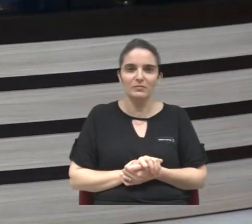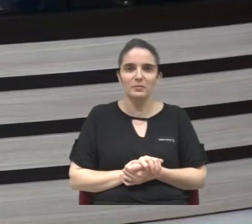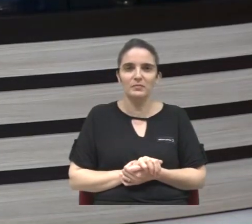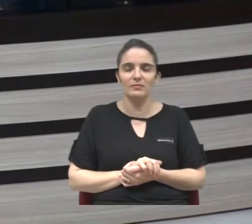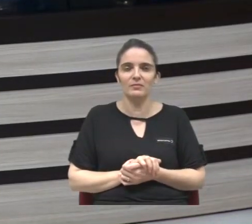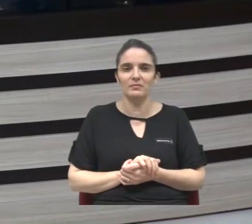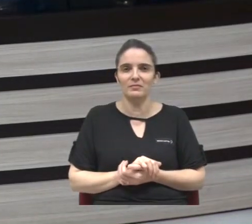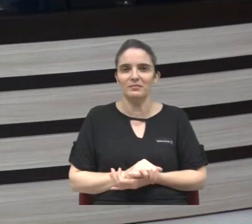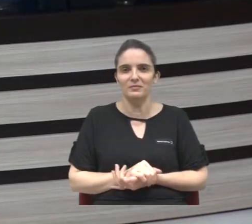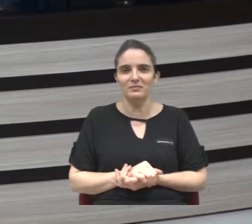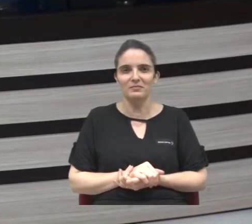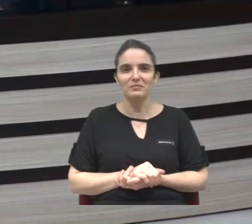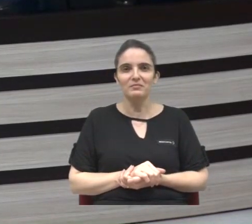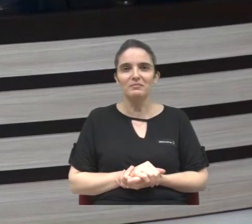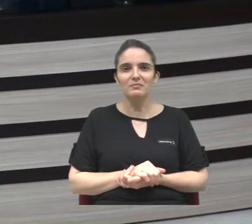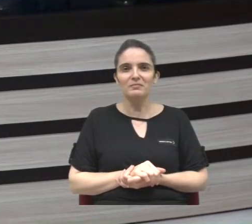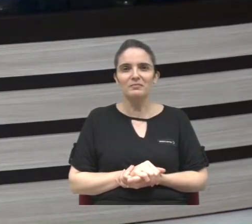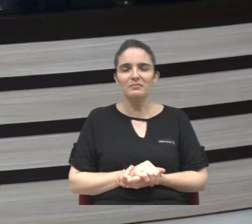unidade básica.